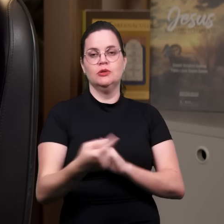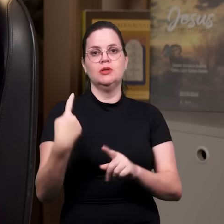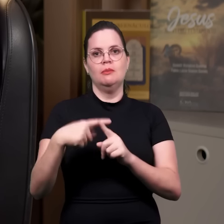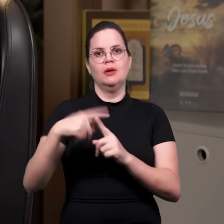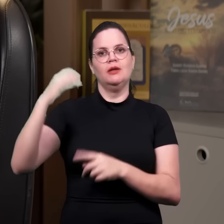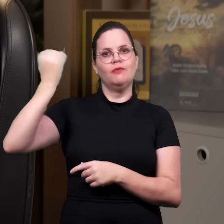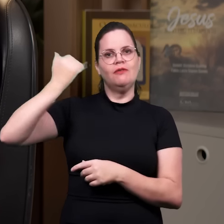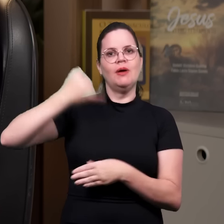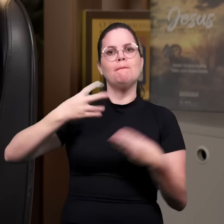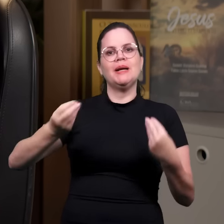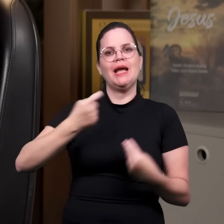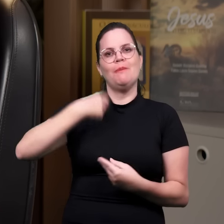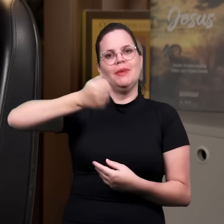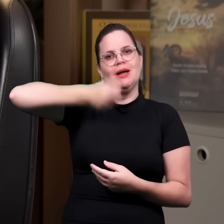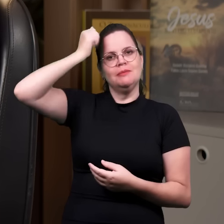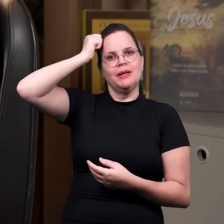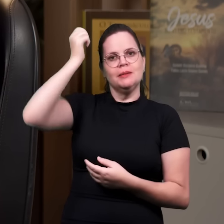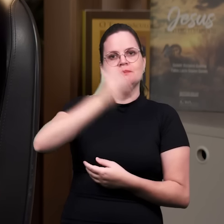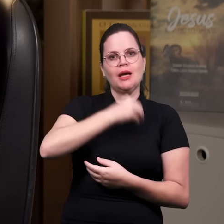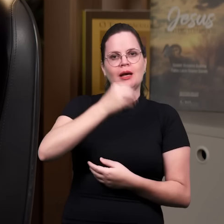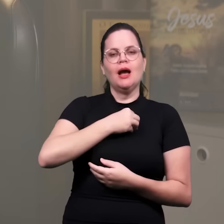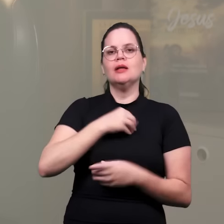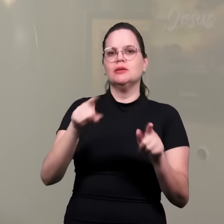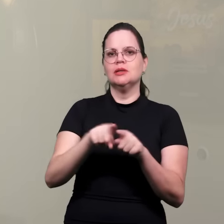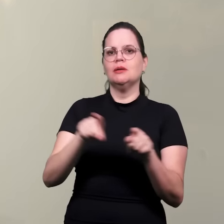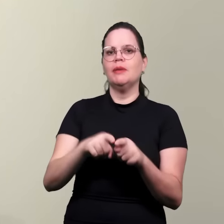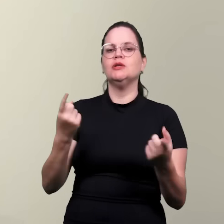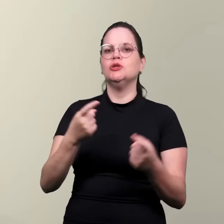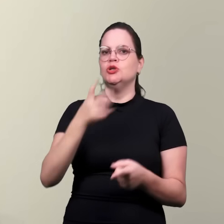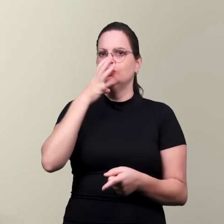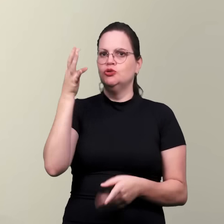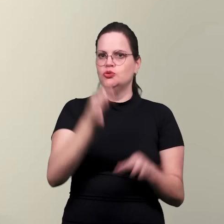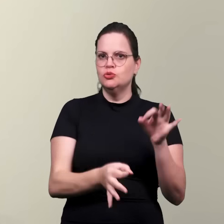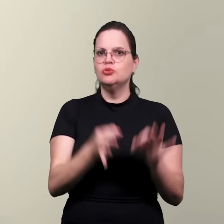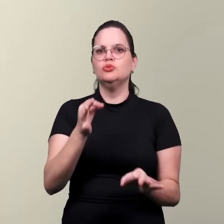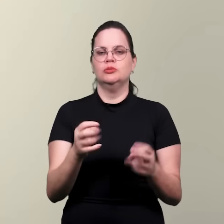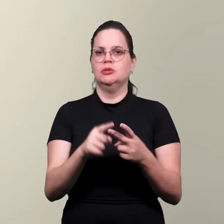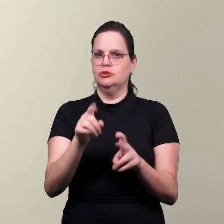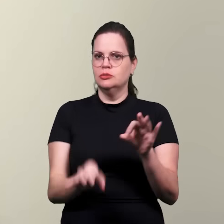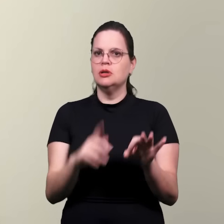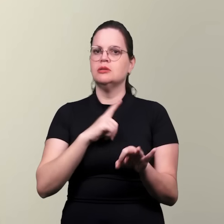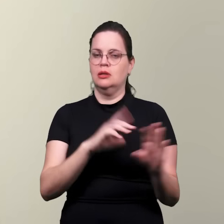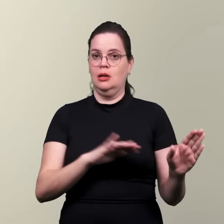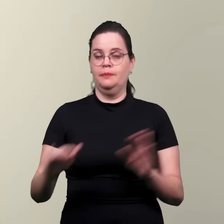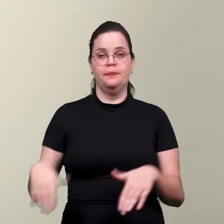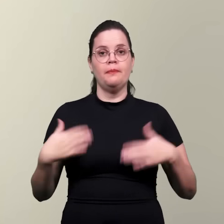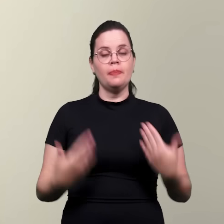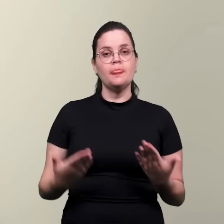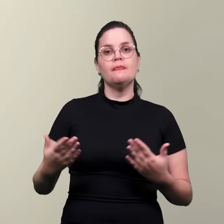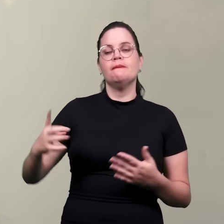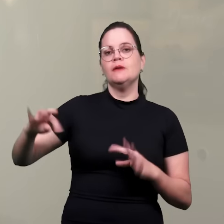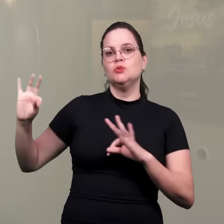pecado, do juízo e da justiça, né? Então ele nos fala de um projeto e dirá tudo o que tem ouvido. Então aquilo que vem